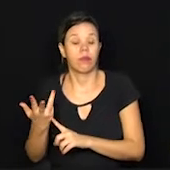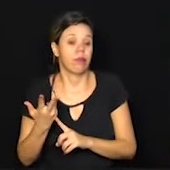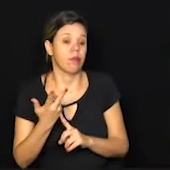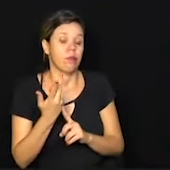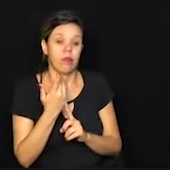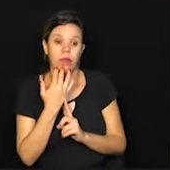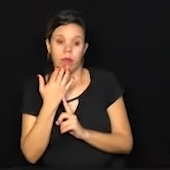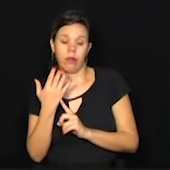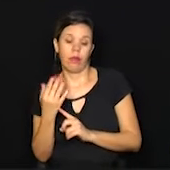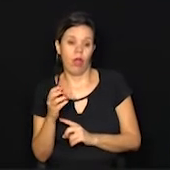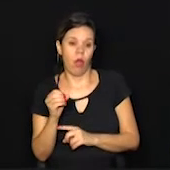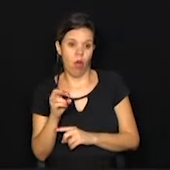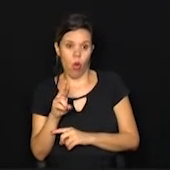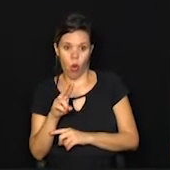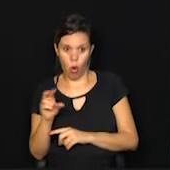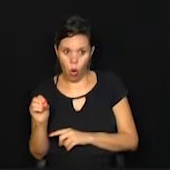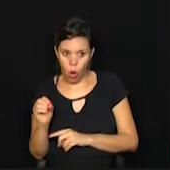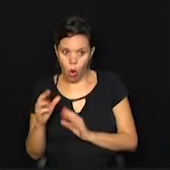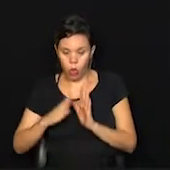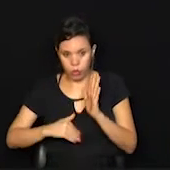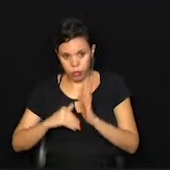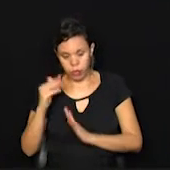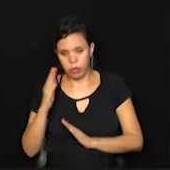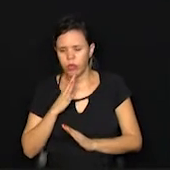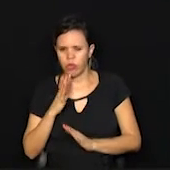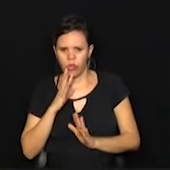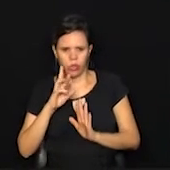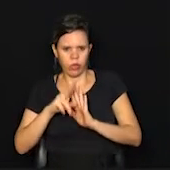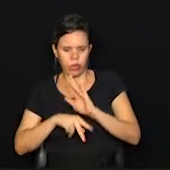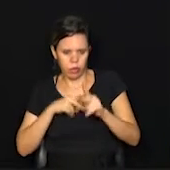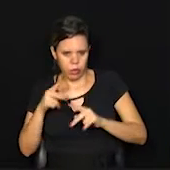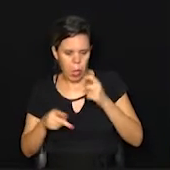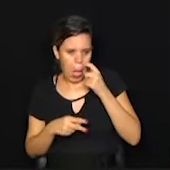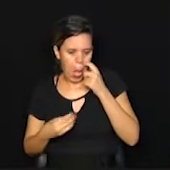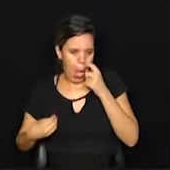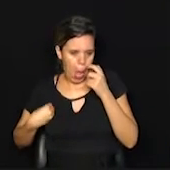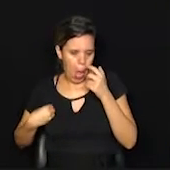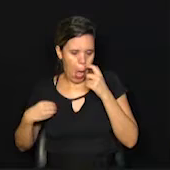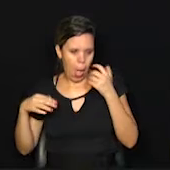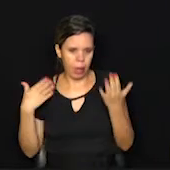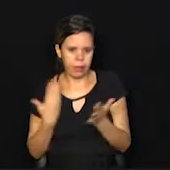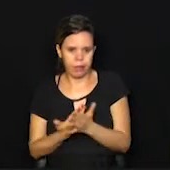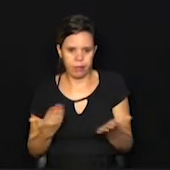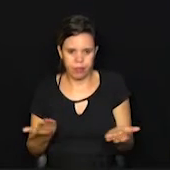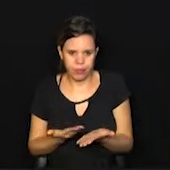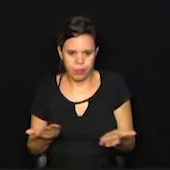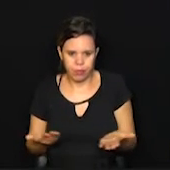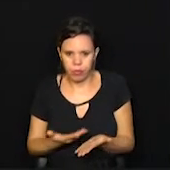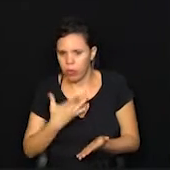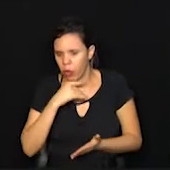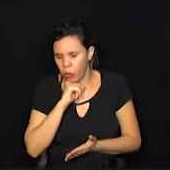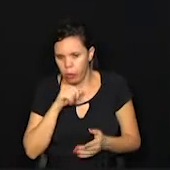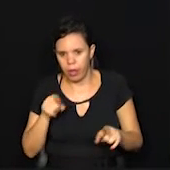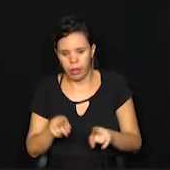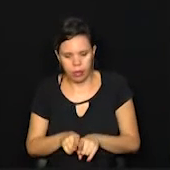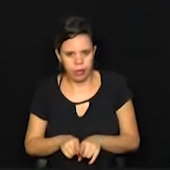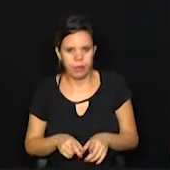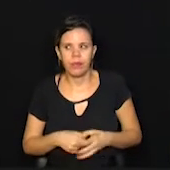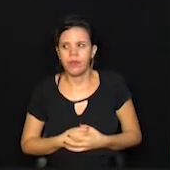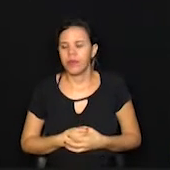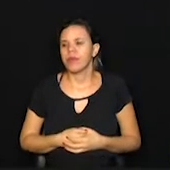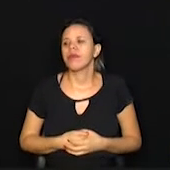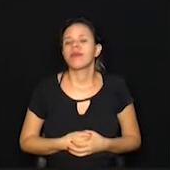pintura né que ali eu conheci várias pessoas que eu tão vivas até hoje ela inclusive Meu pai está certo